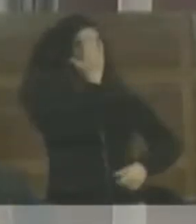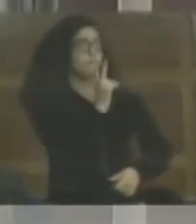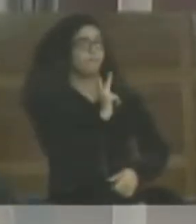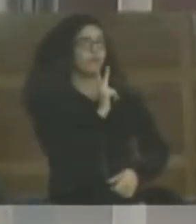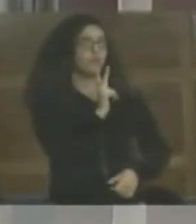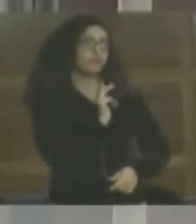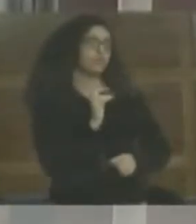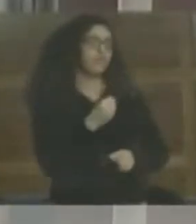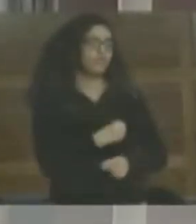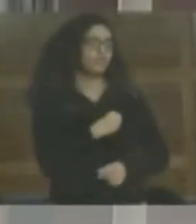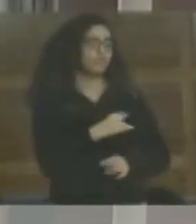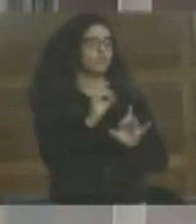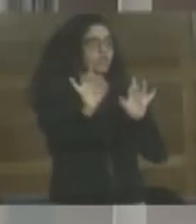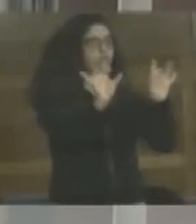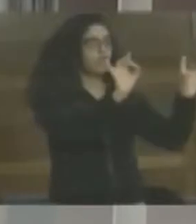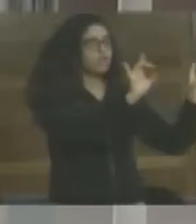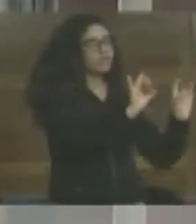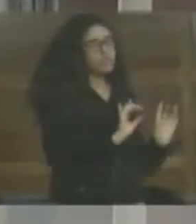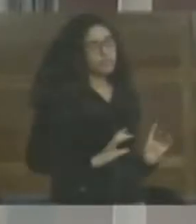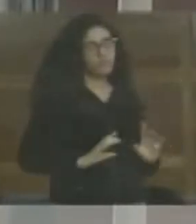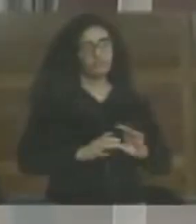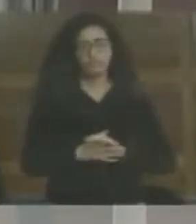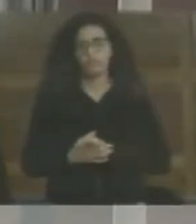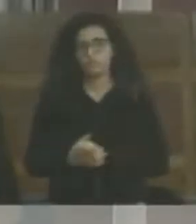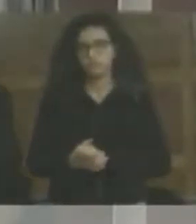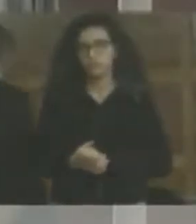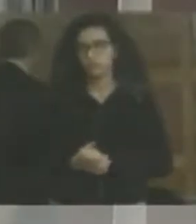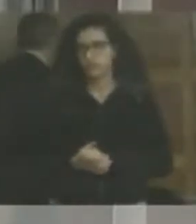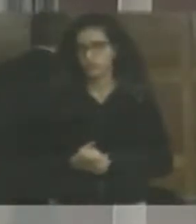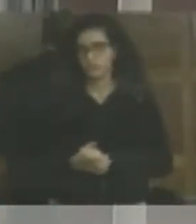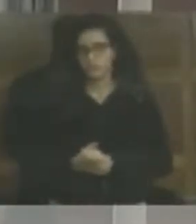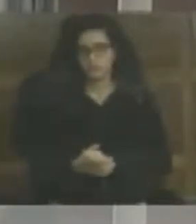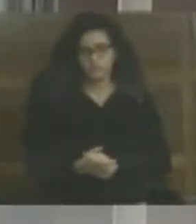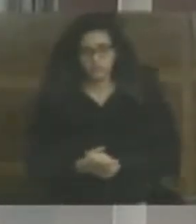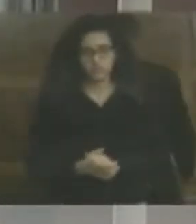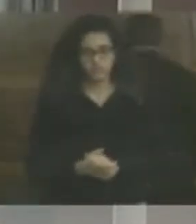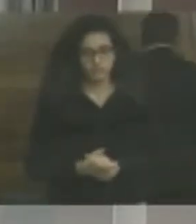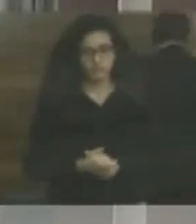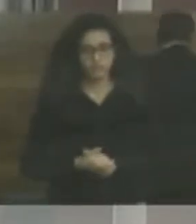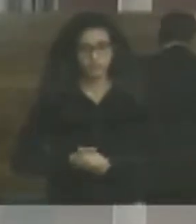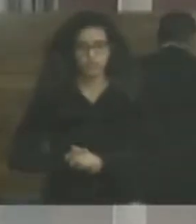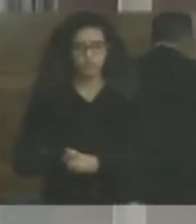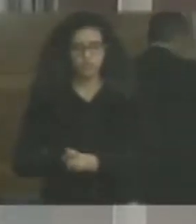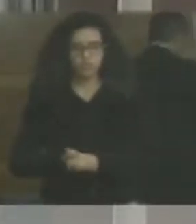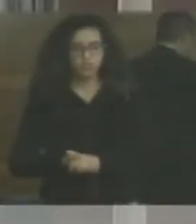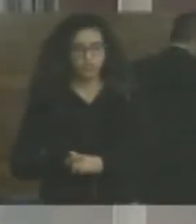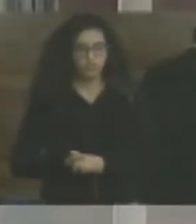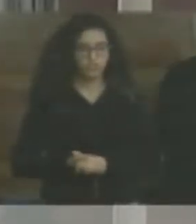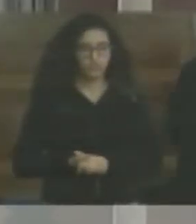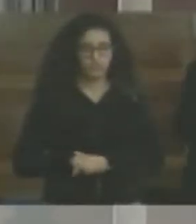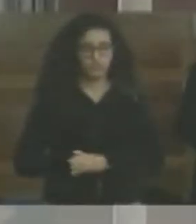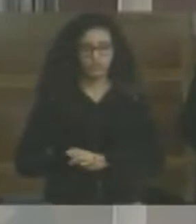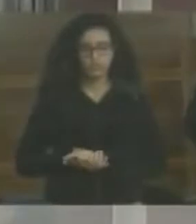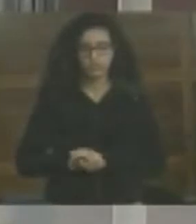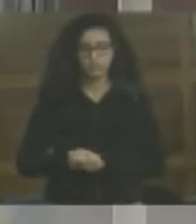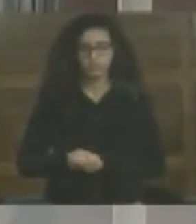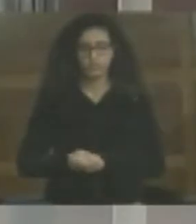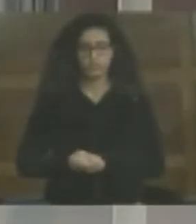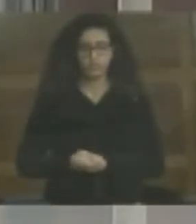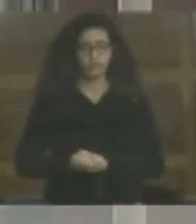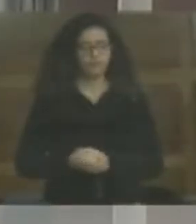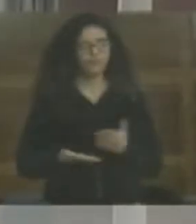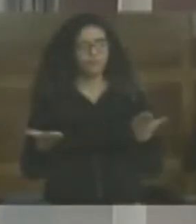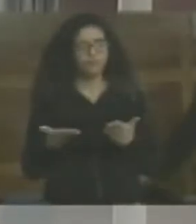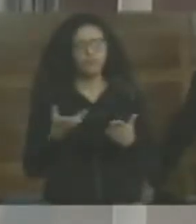porque a vida, Deus deu uma para cada um cuidar da sua própria vida. Bem, eu venho falar aqui do